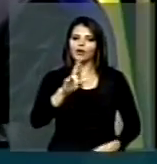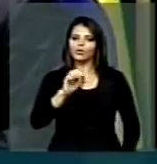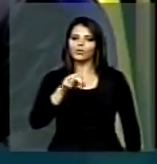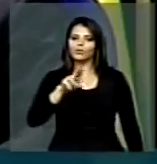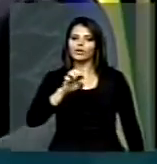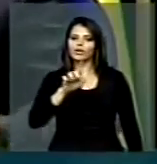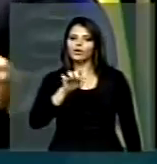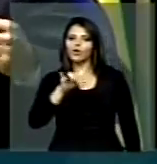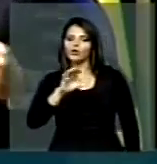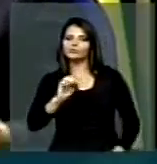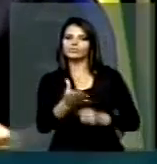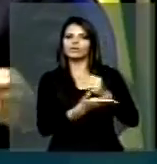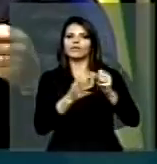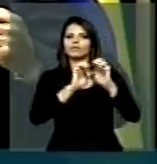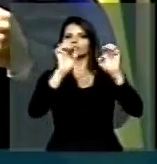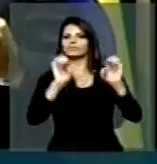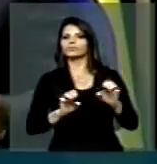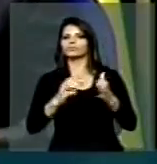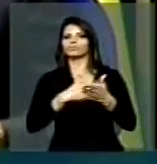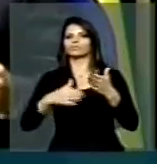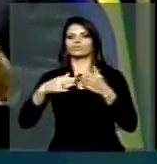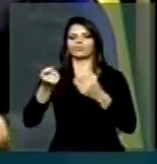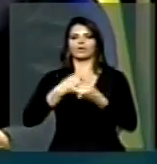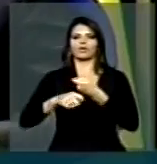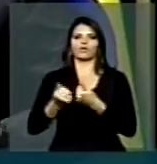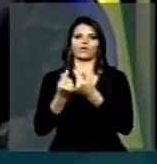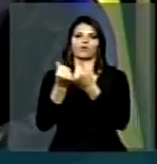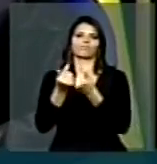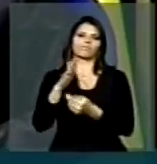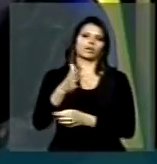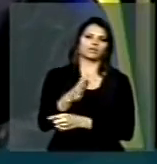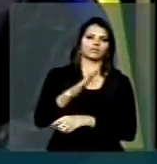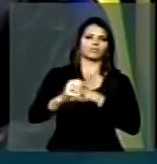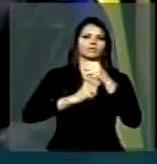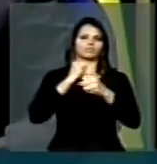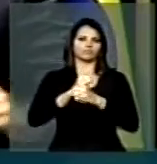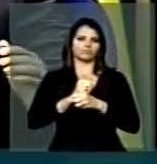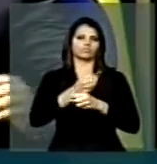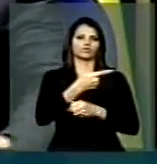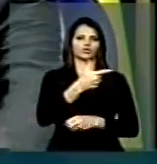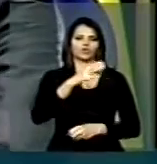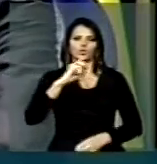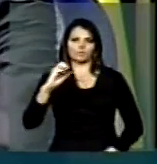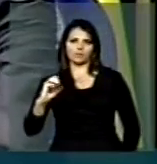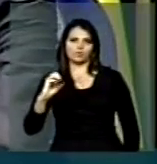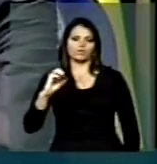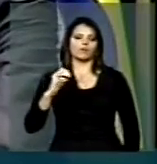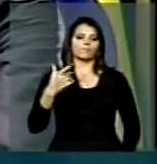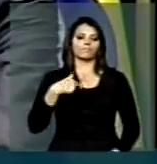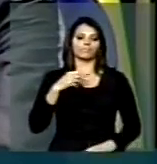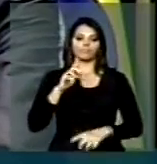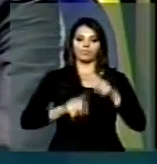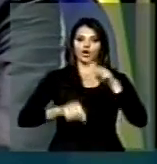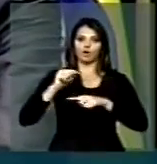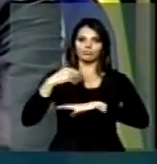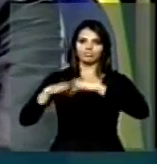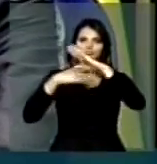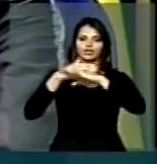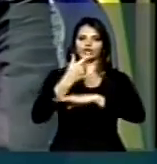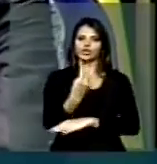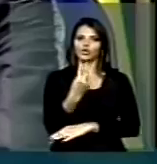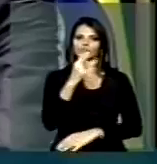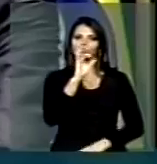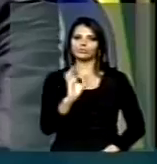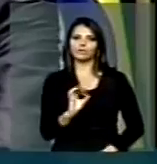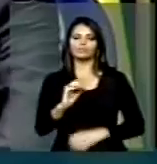reformas estruturais por que passou a economia brasileira até meados da década passada, a produtividade brasileira havia crescido em torno de